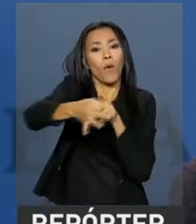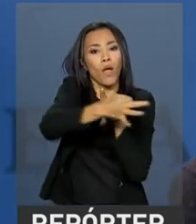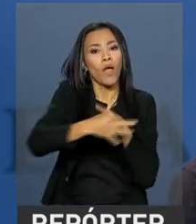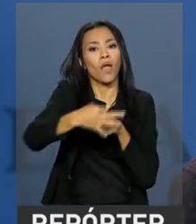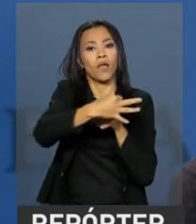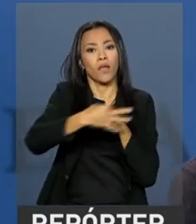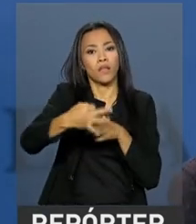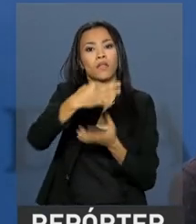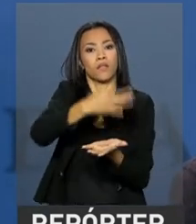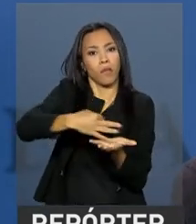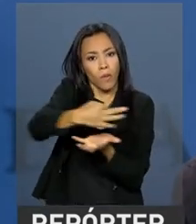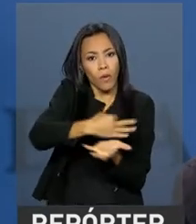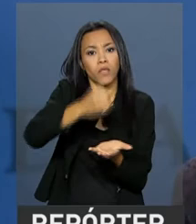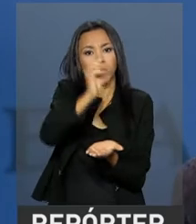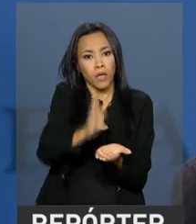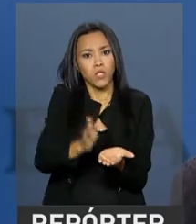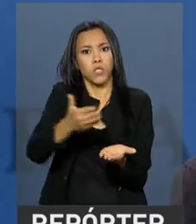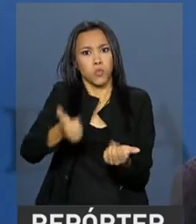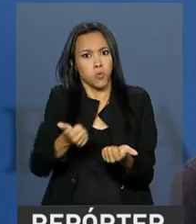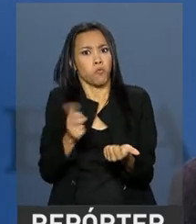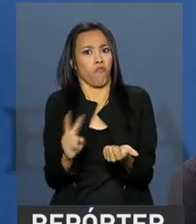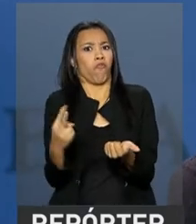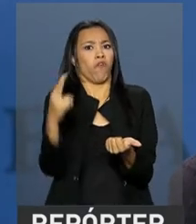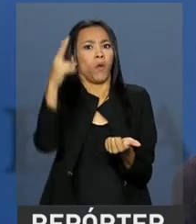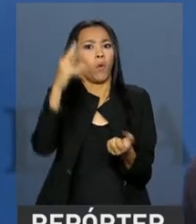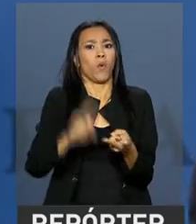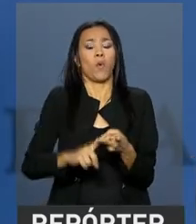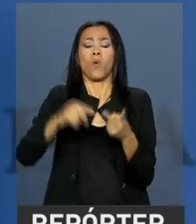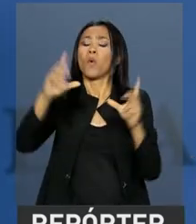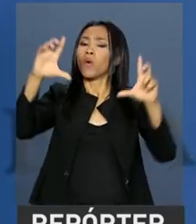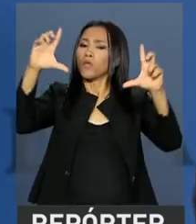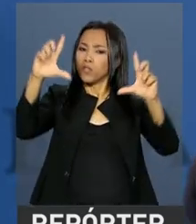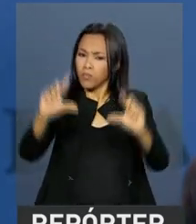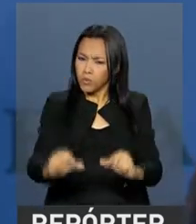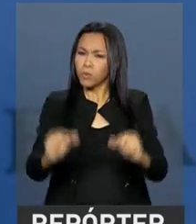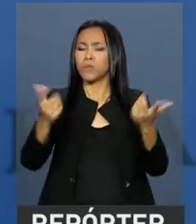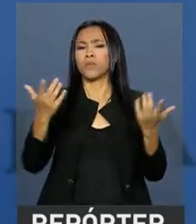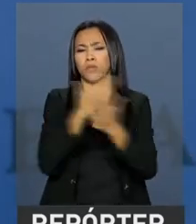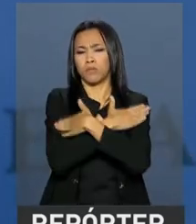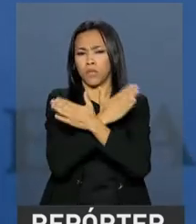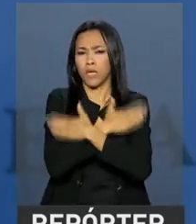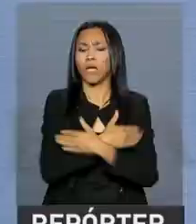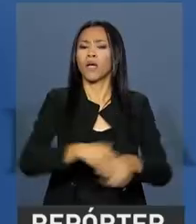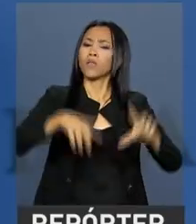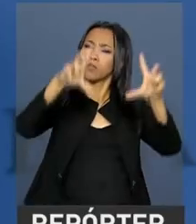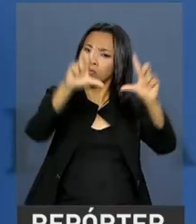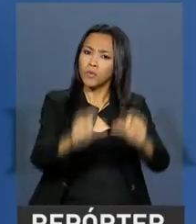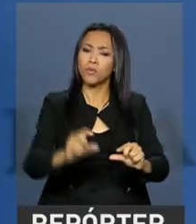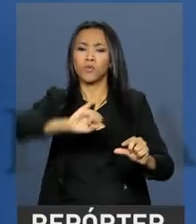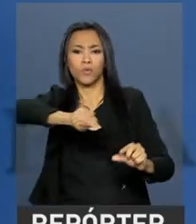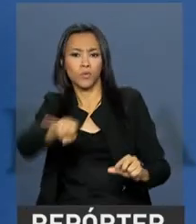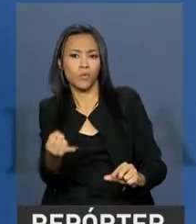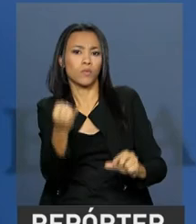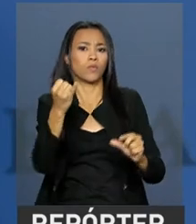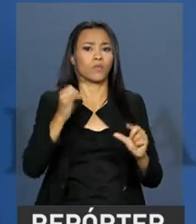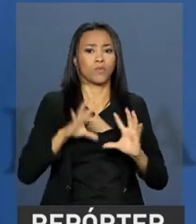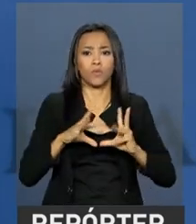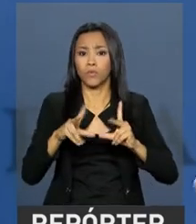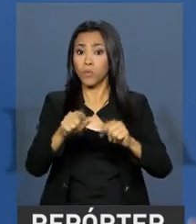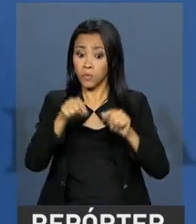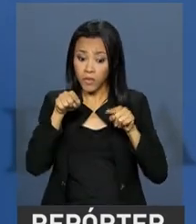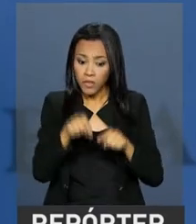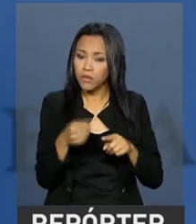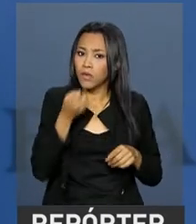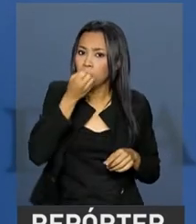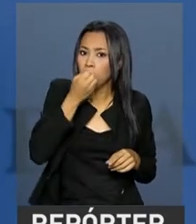perspectiva de inflação, a expectativa de inflação cai, de desemprego cai, de crescimento econômico cai, juros caem. Isso acaba virando um ambiente mais